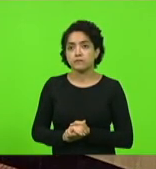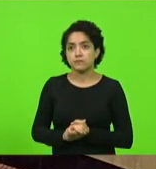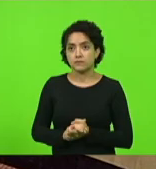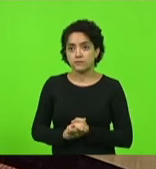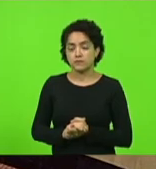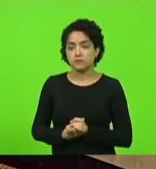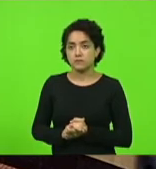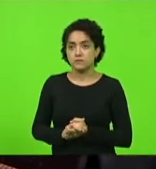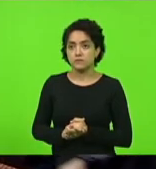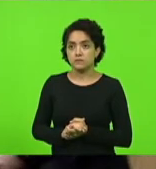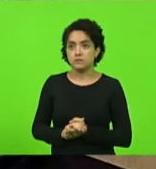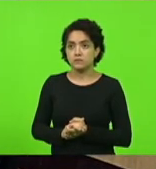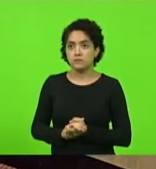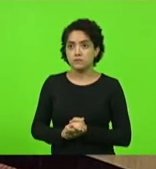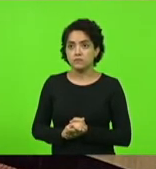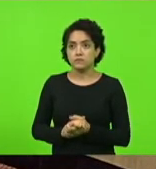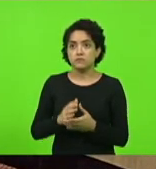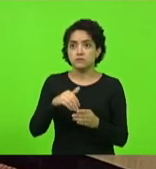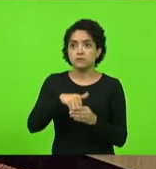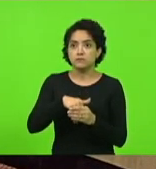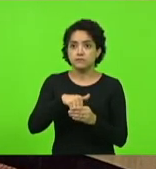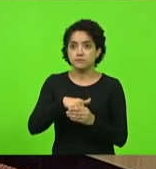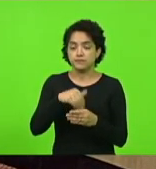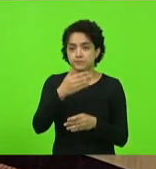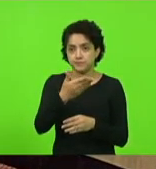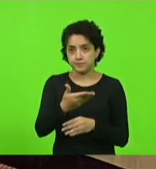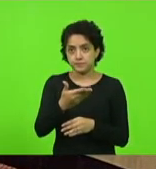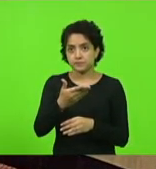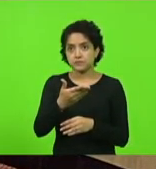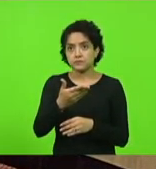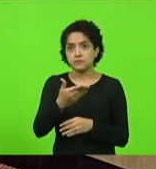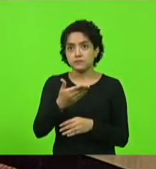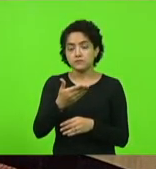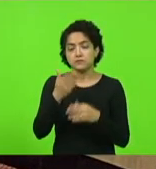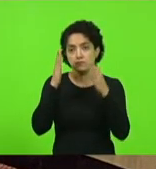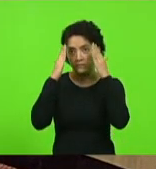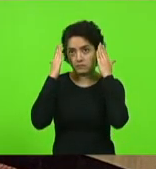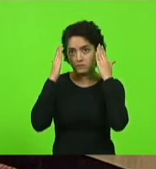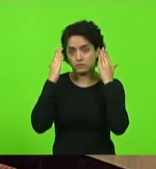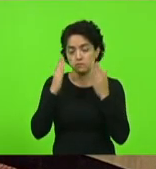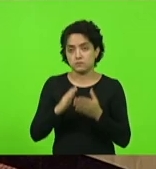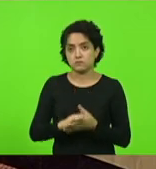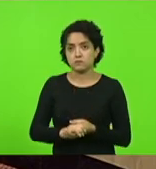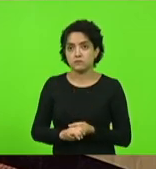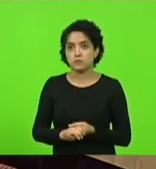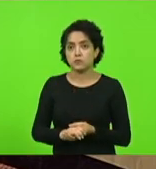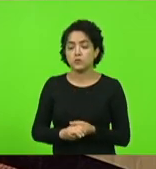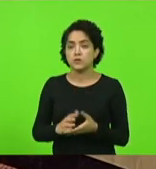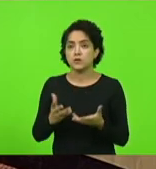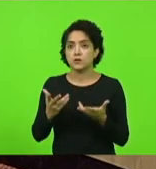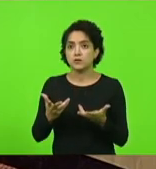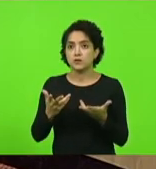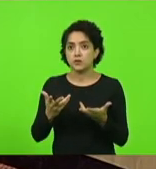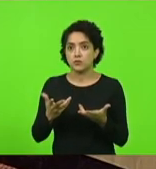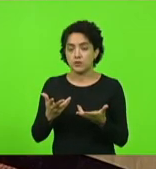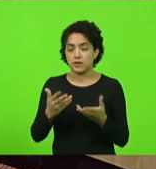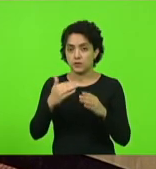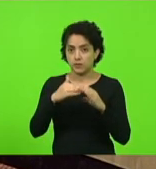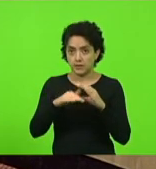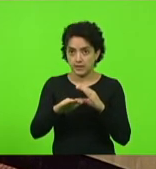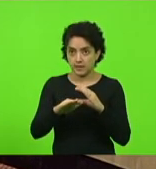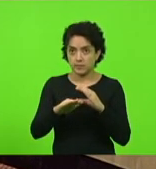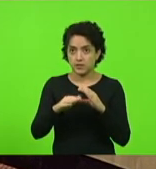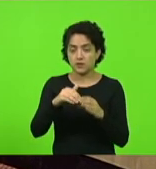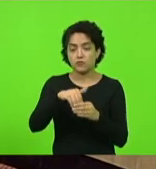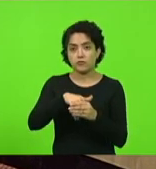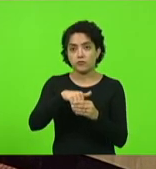Presidente. Para encaminhamento e voto com a palavra, deputado José Milton Schaefer. Presidente, quero aqui encaminhar também voto